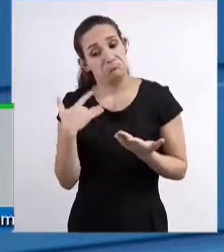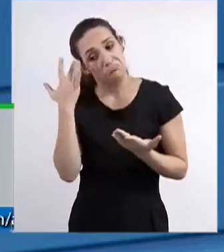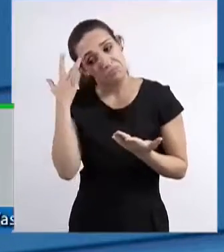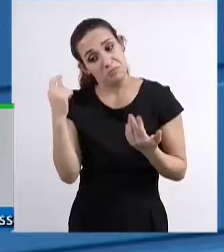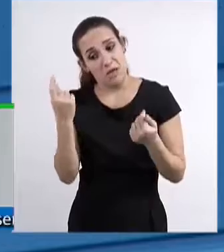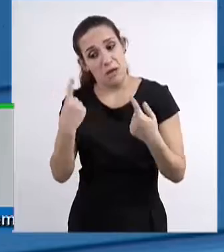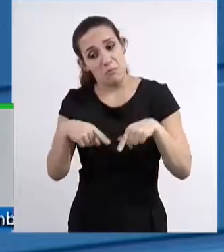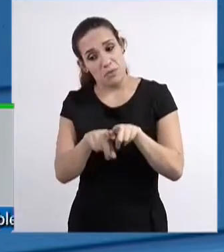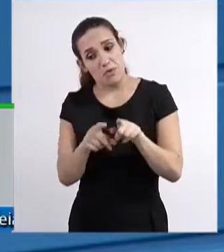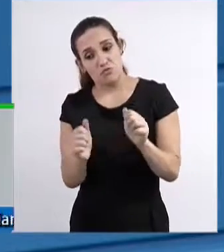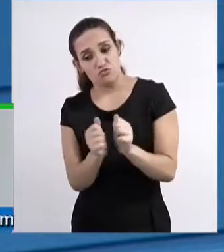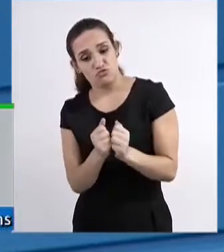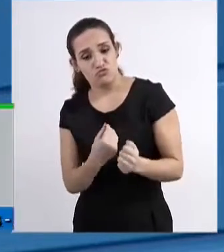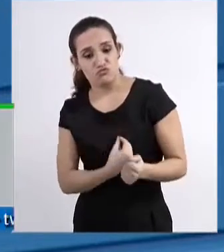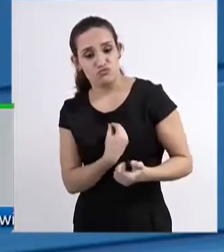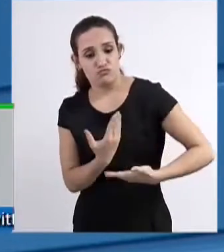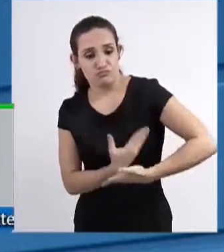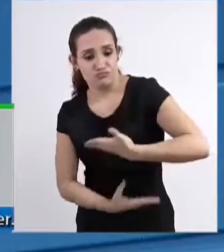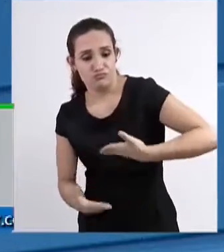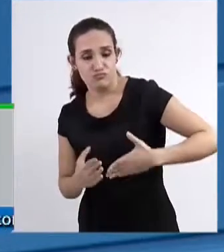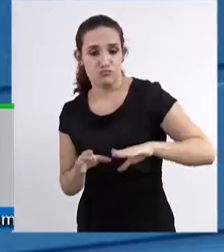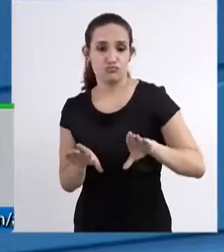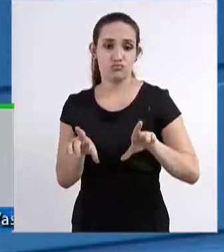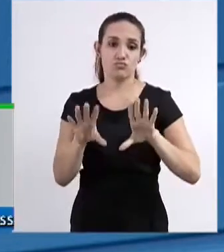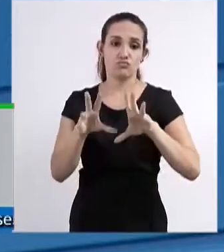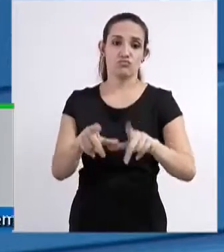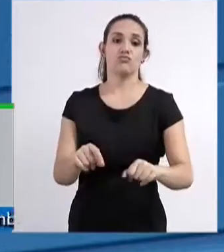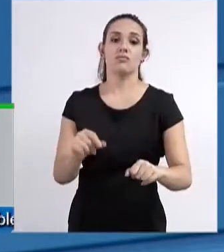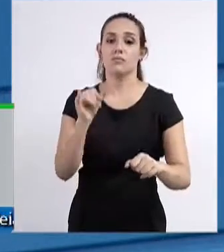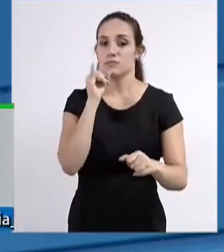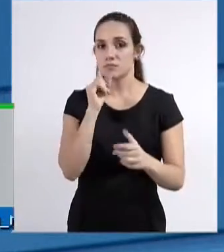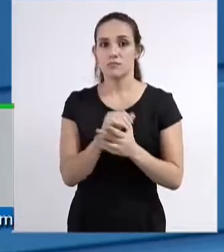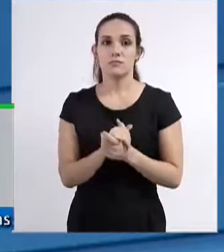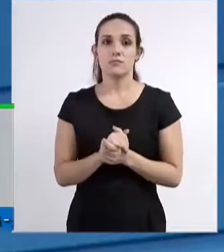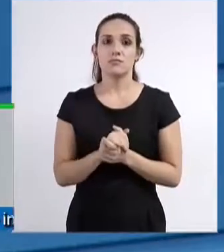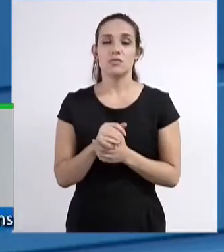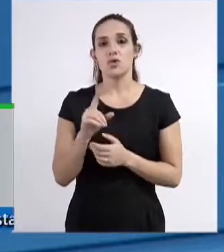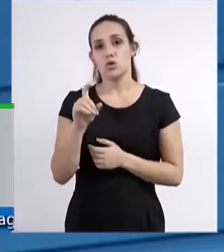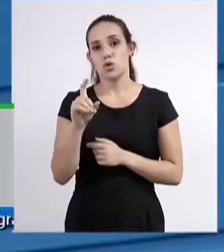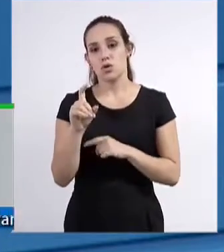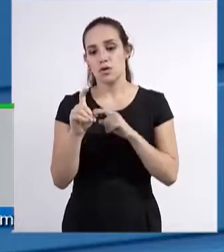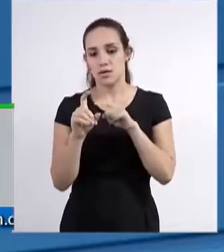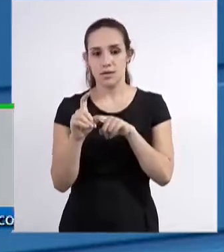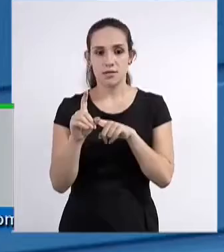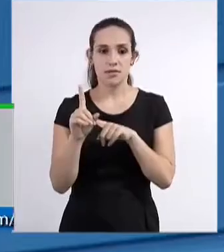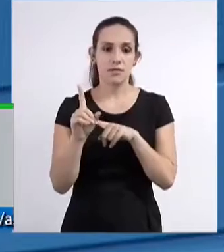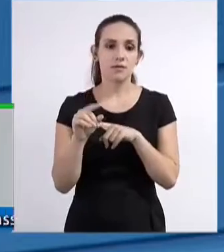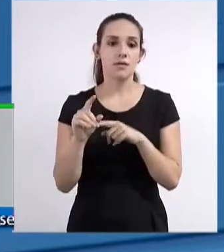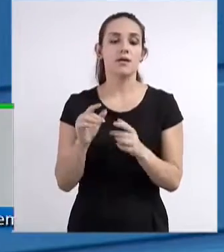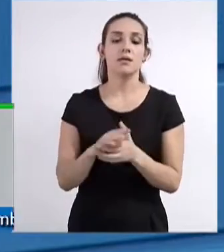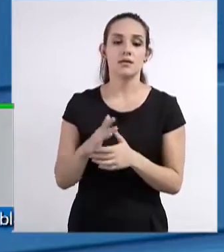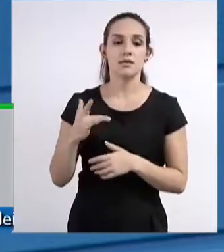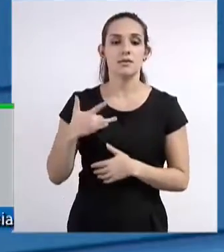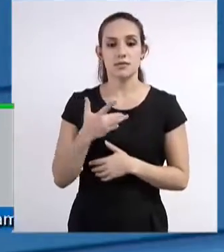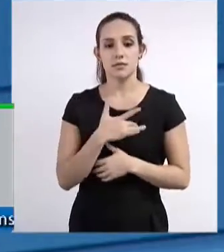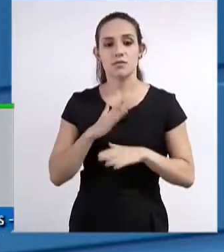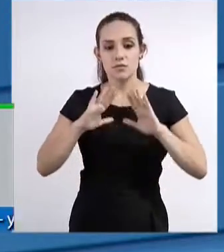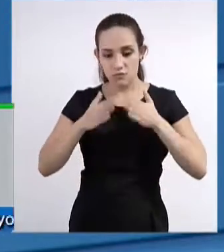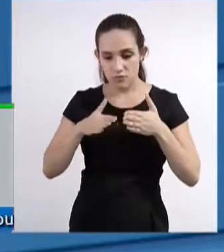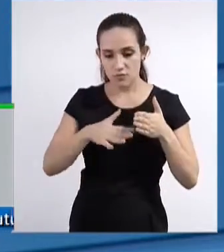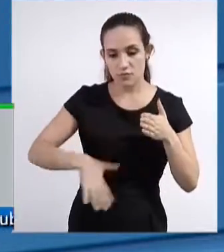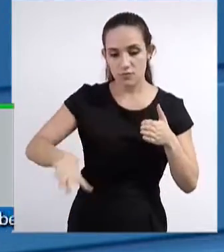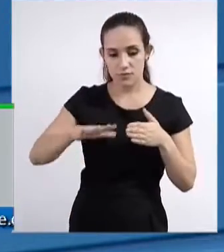da participação de todos os entes públicos, no caso de Dourados, por ser a saúde e gestão plena,